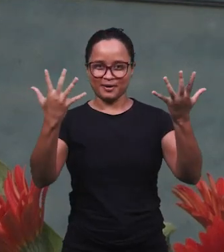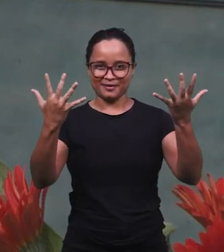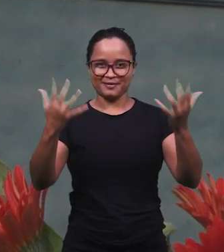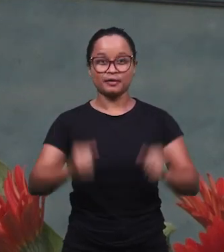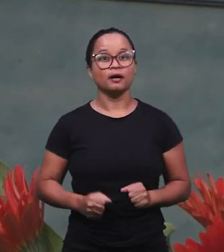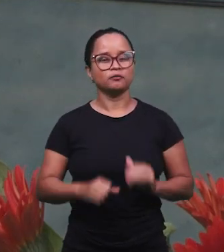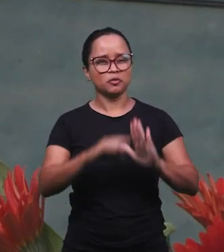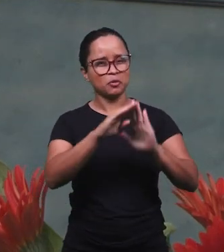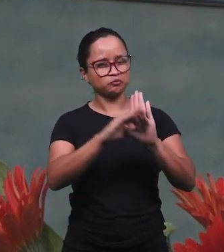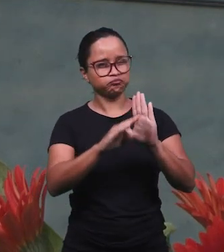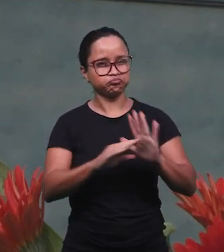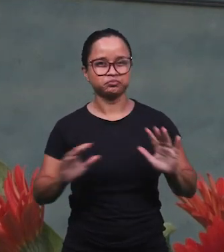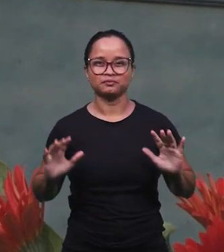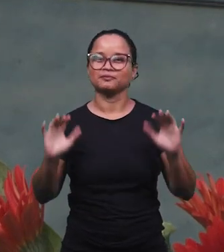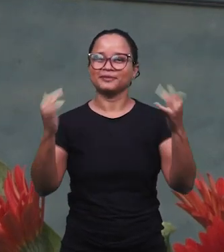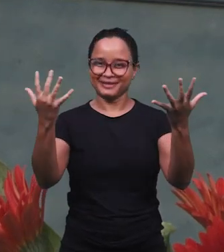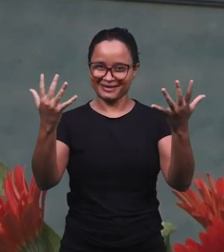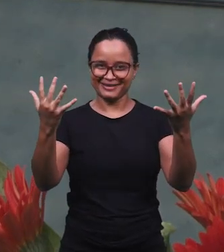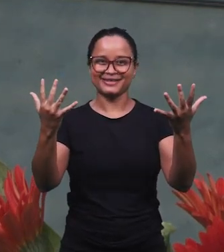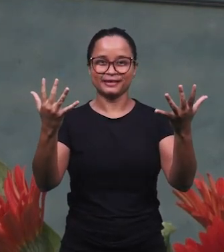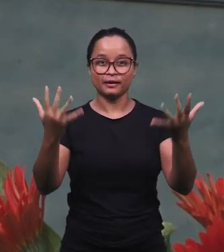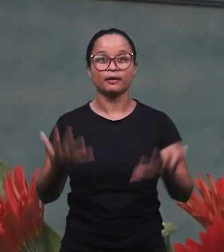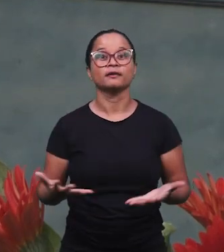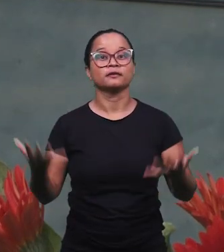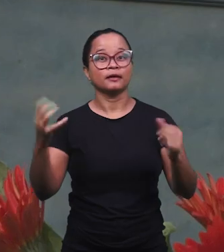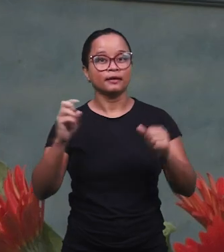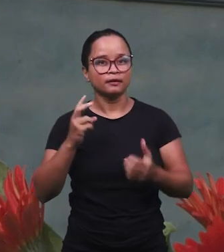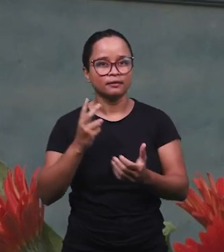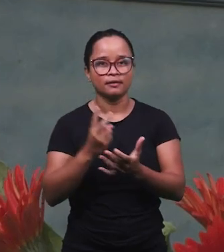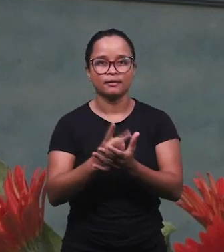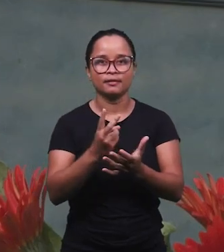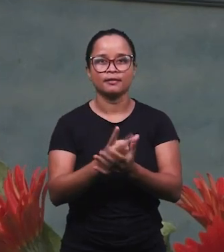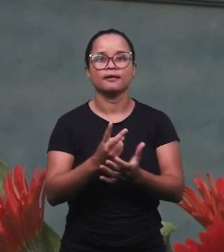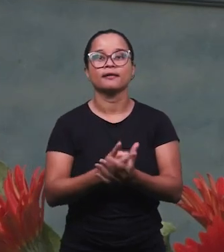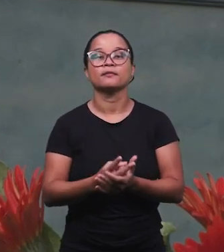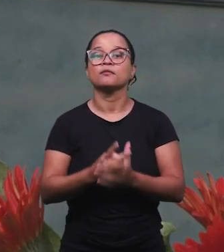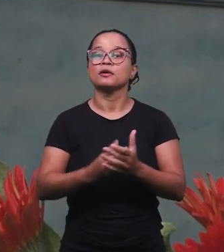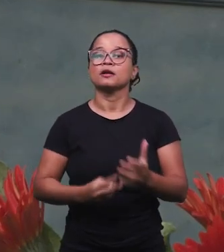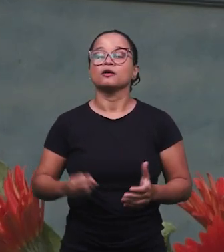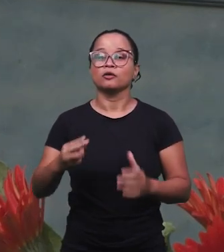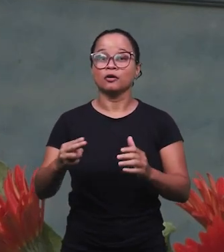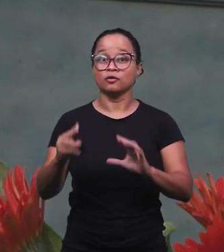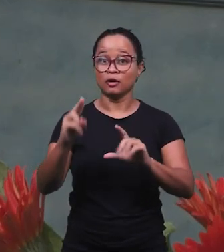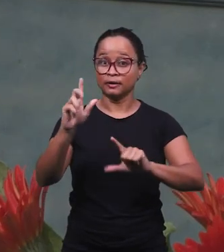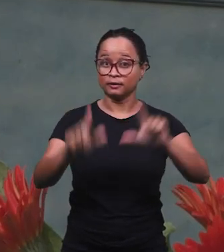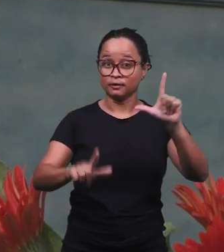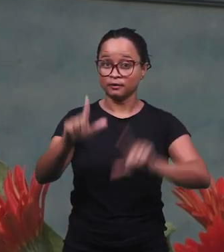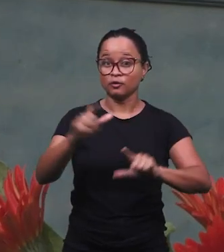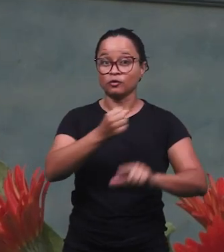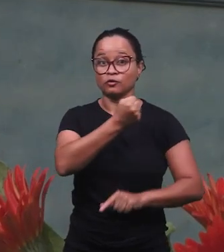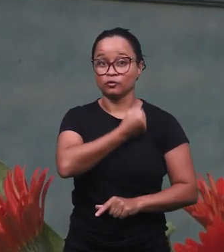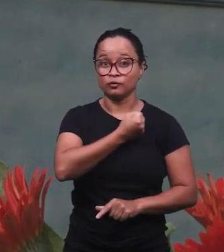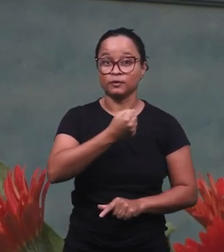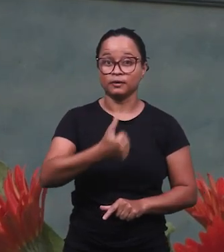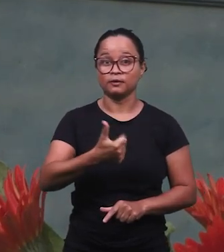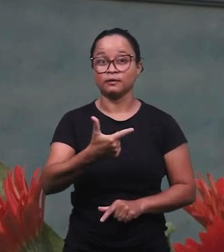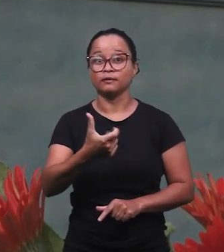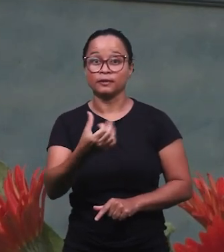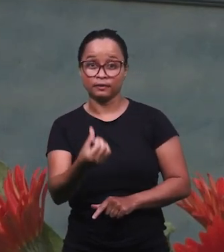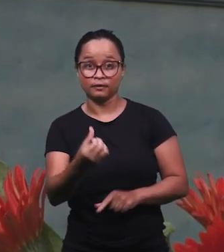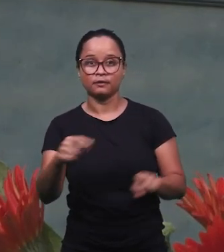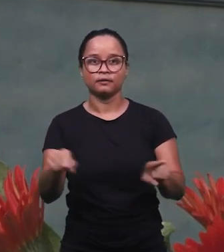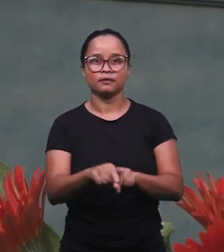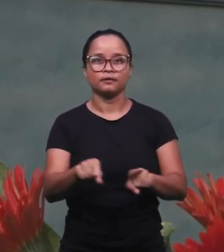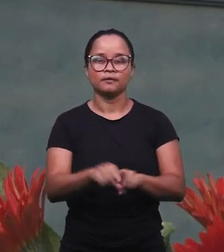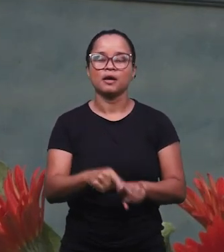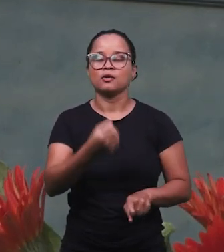esse programa é uma festa que vai ao ar sempre pelo canal 126 do Sistema RO da Embratel, vai pelo canal